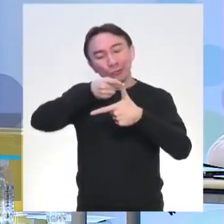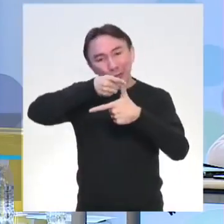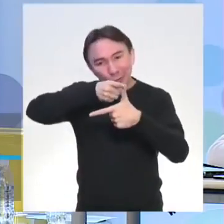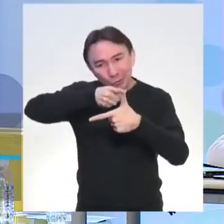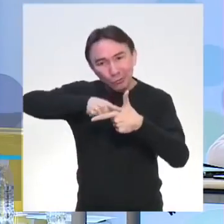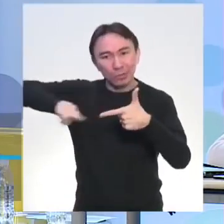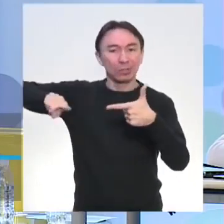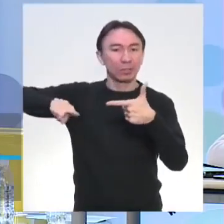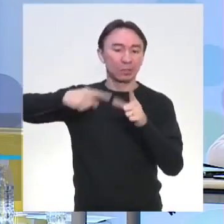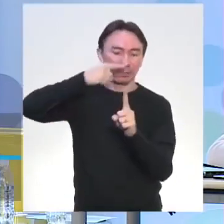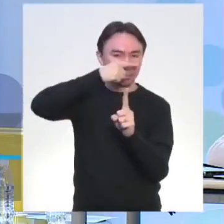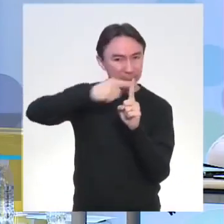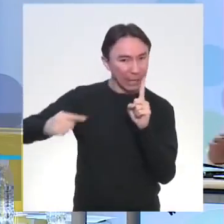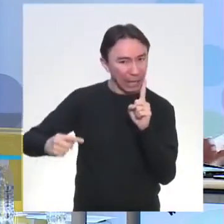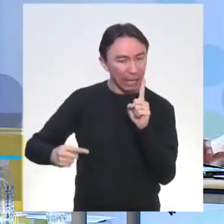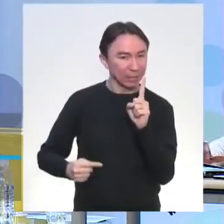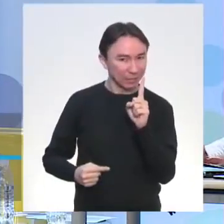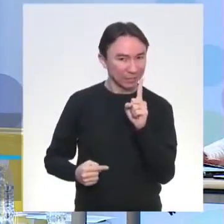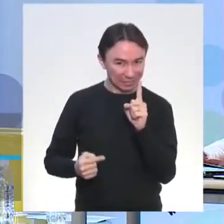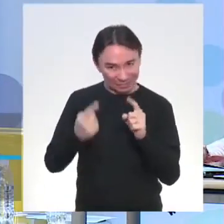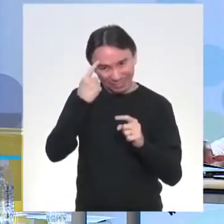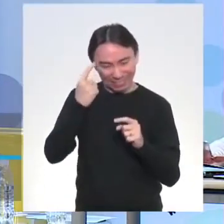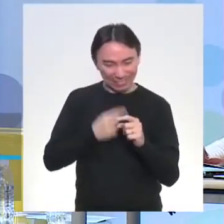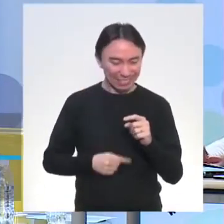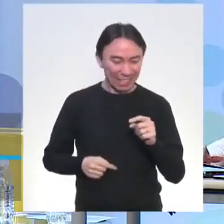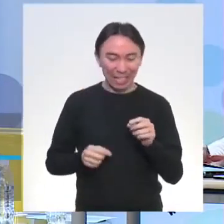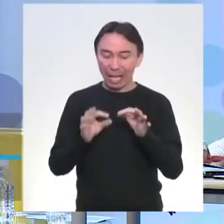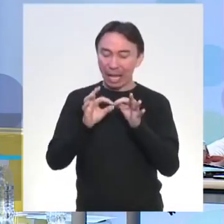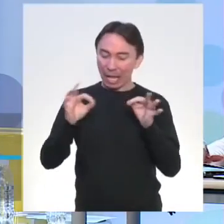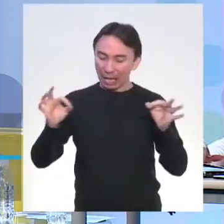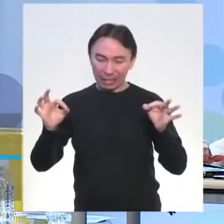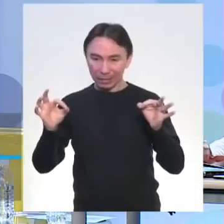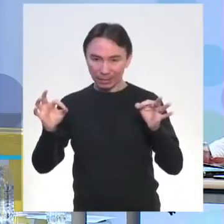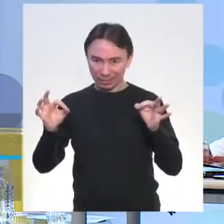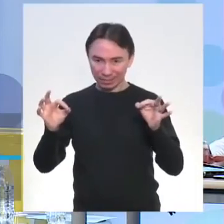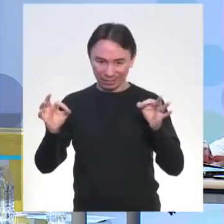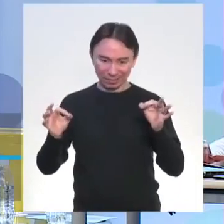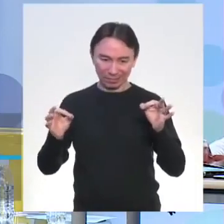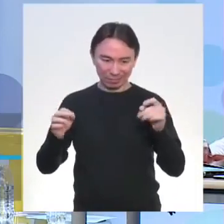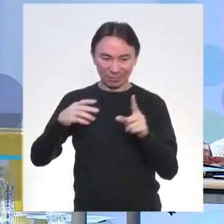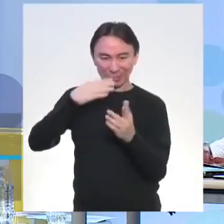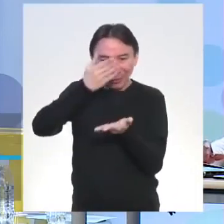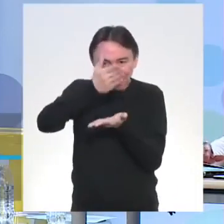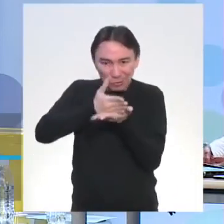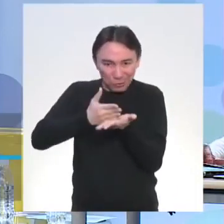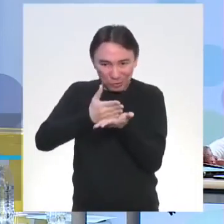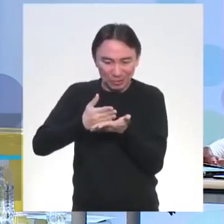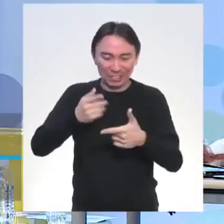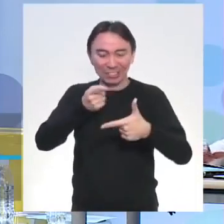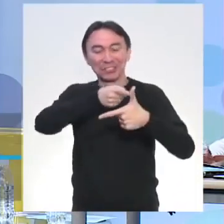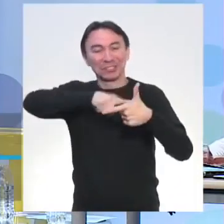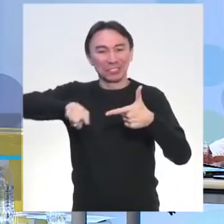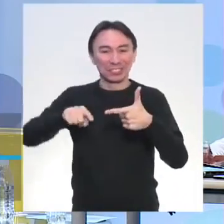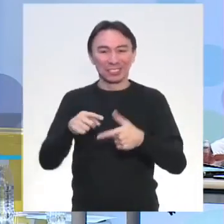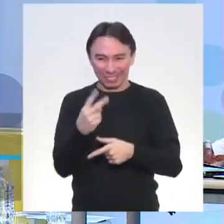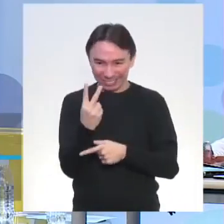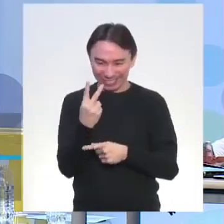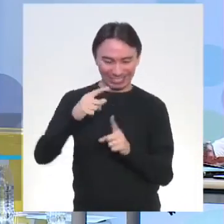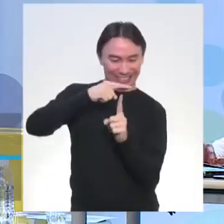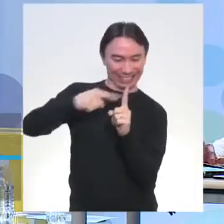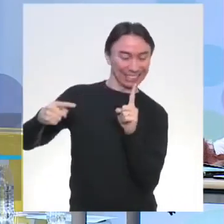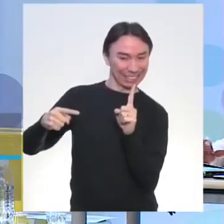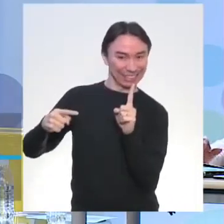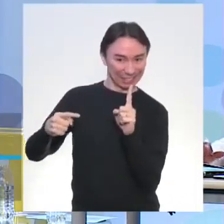um segmento de reta que tenha metade do tamanho do proposto, ele sempre vai seguir a mesma direção. Ou seja, se a